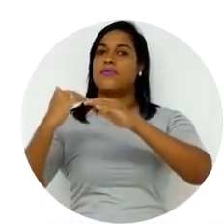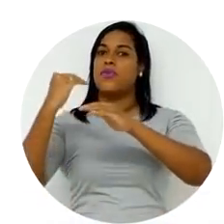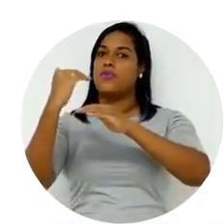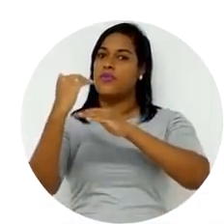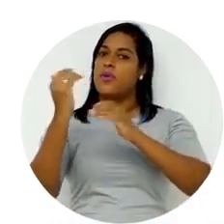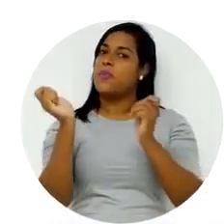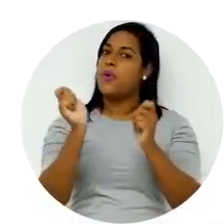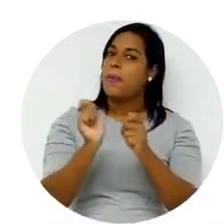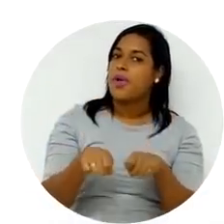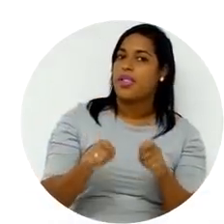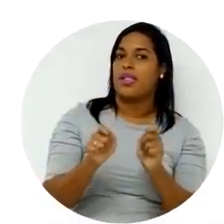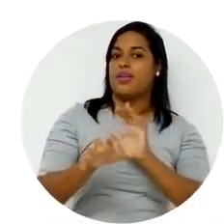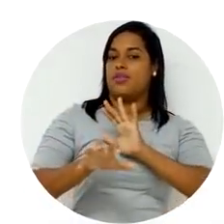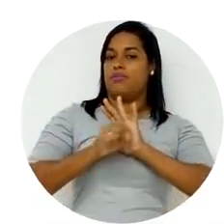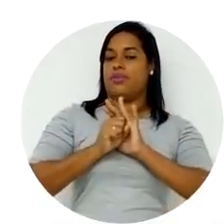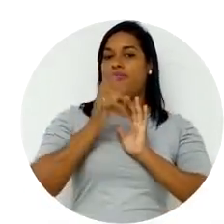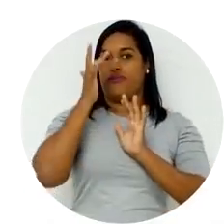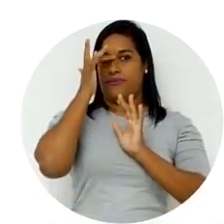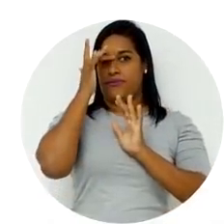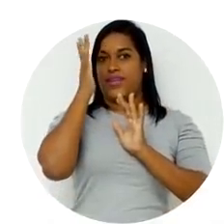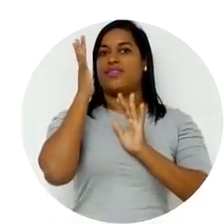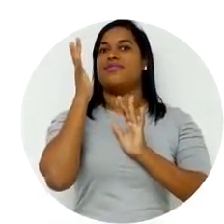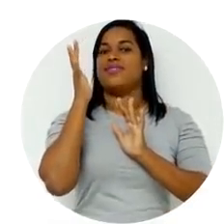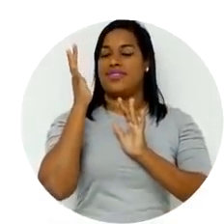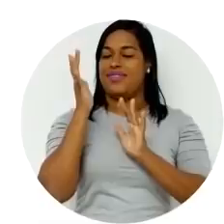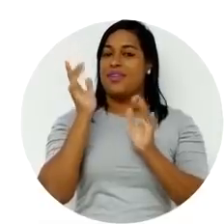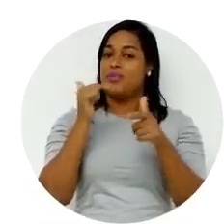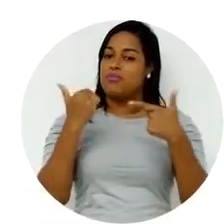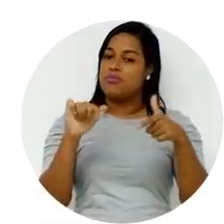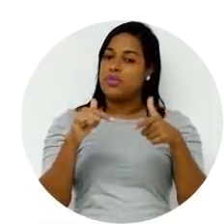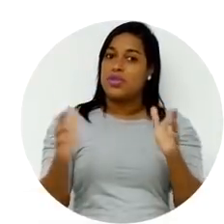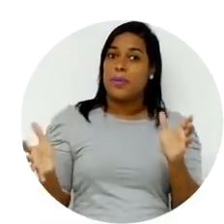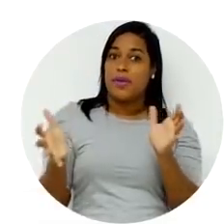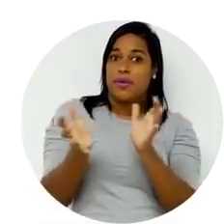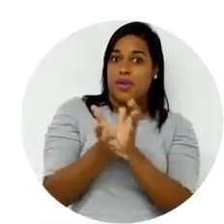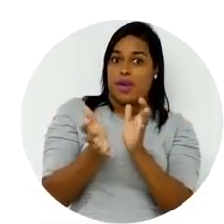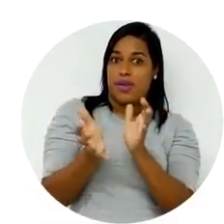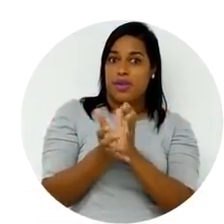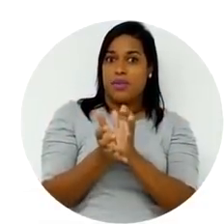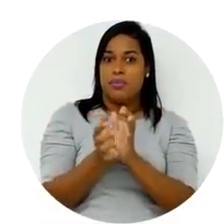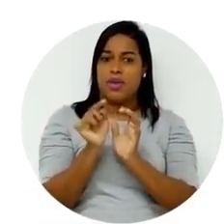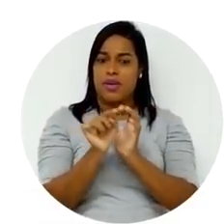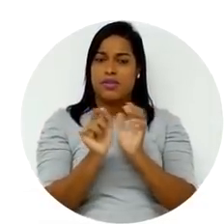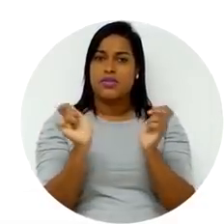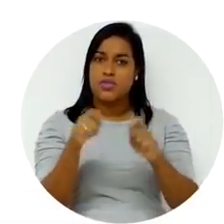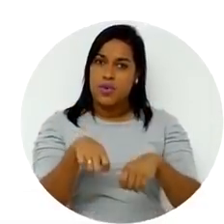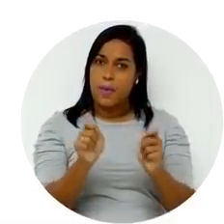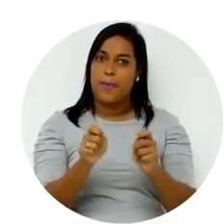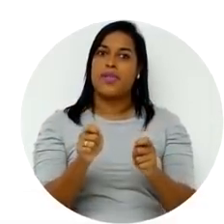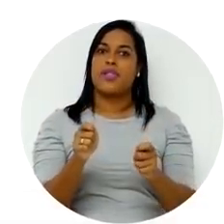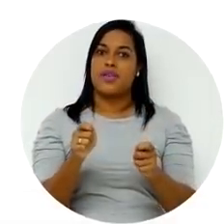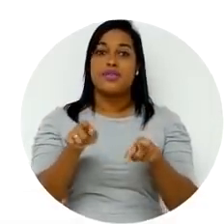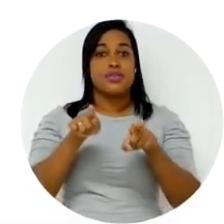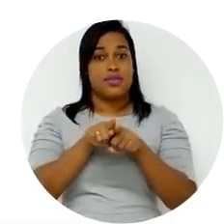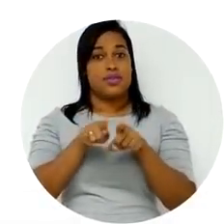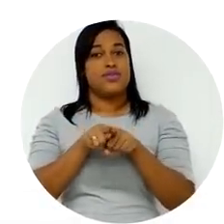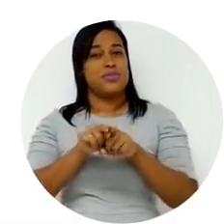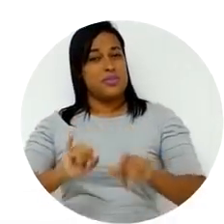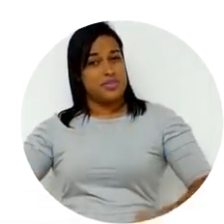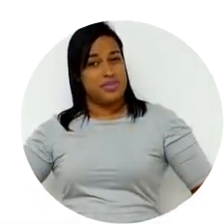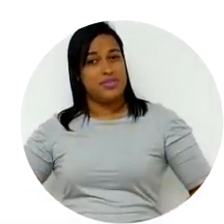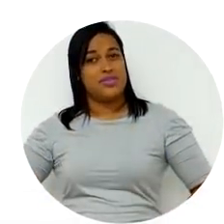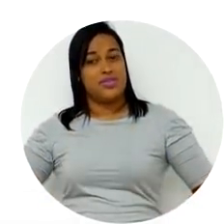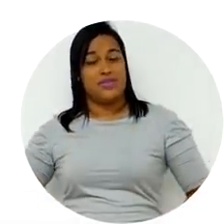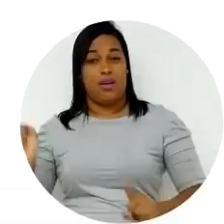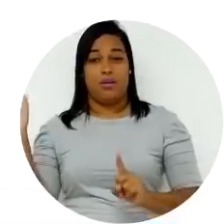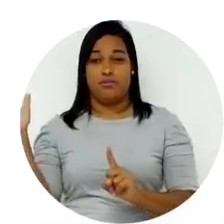uma certa competência, uma certa facilidade para trabalho em equipe. Mas essas competências, elas também sofrem